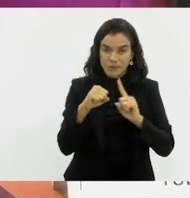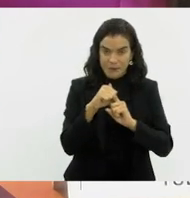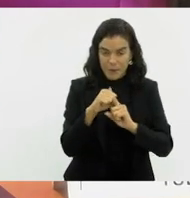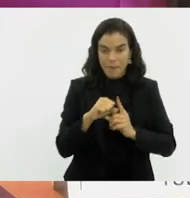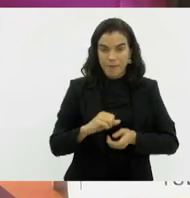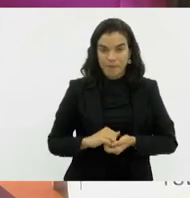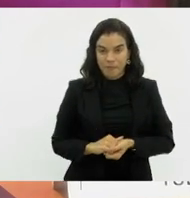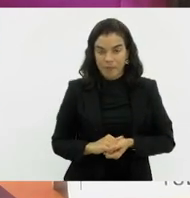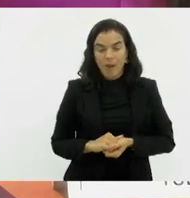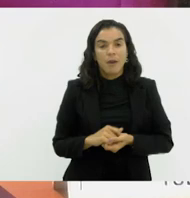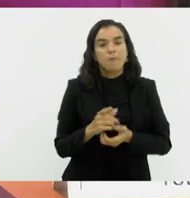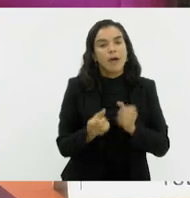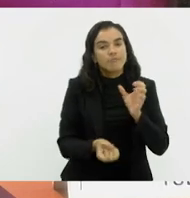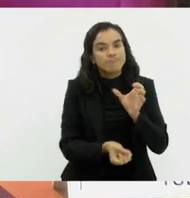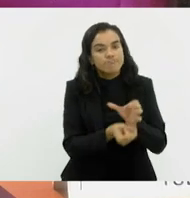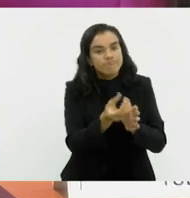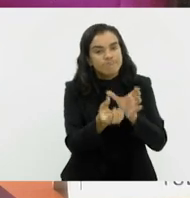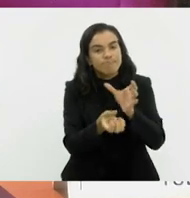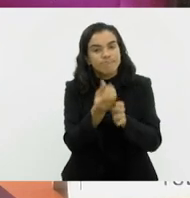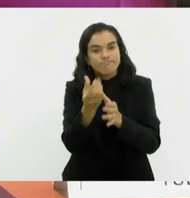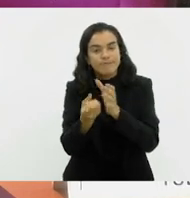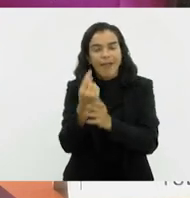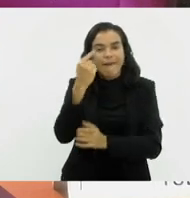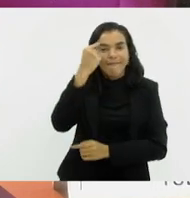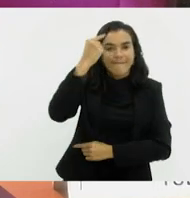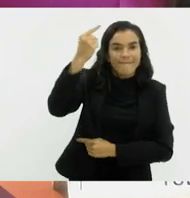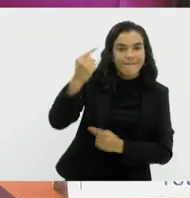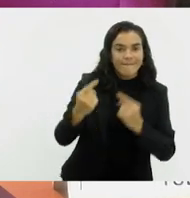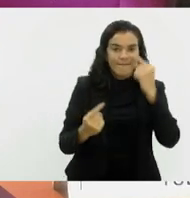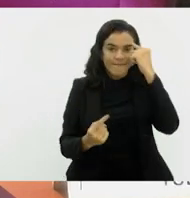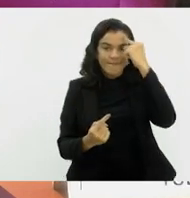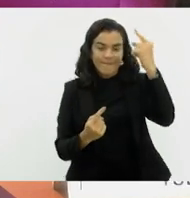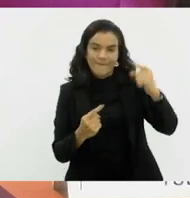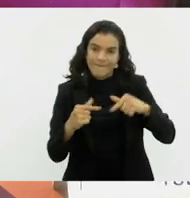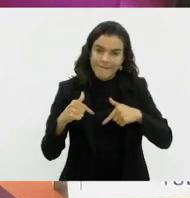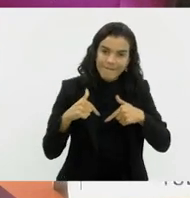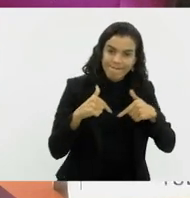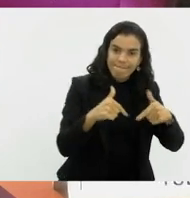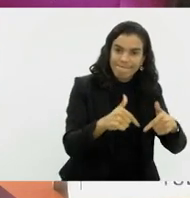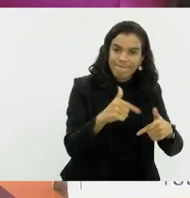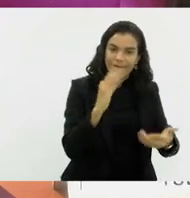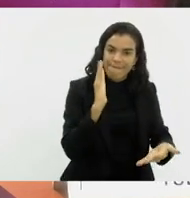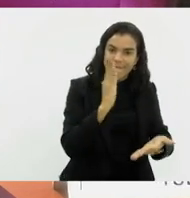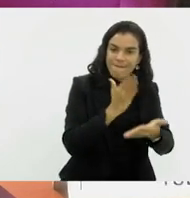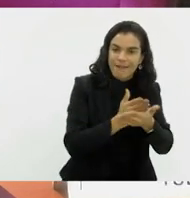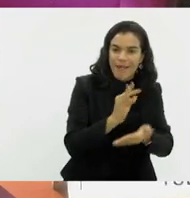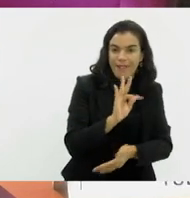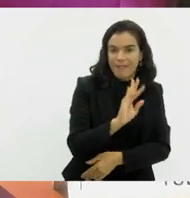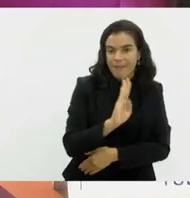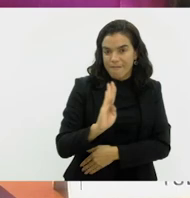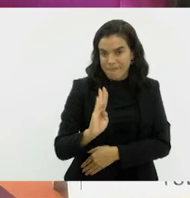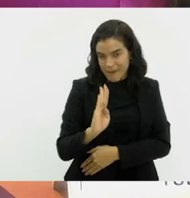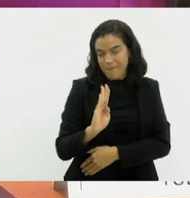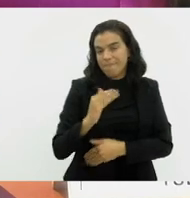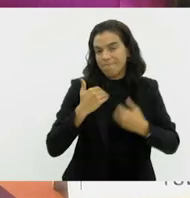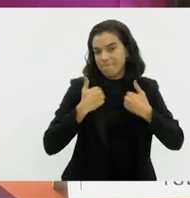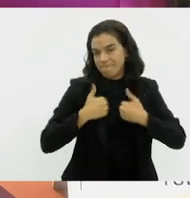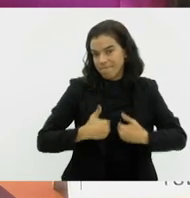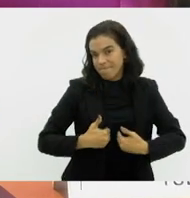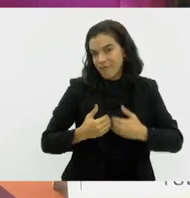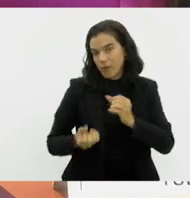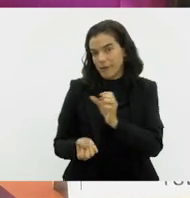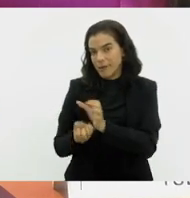para a construção de ideias e medidas para enfrentamento à tuberculose. Então, foi